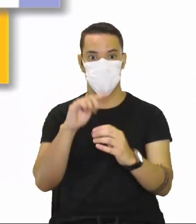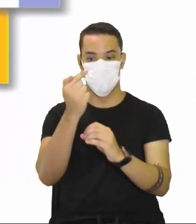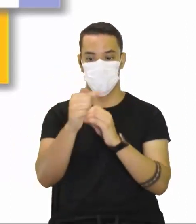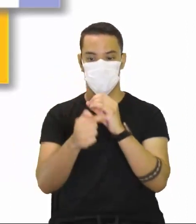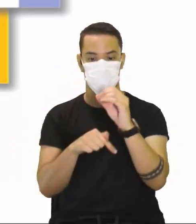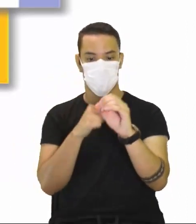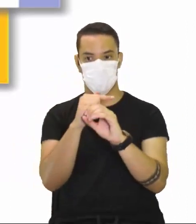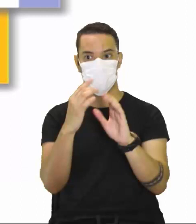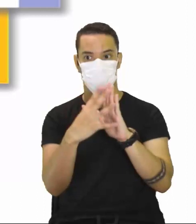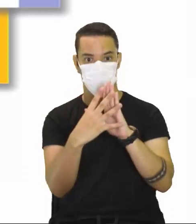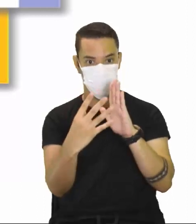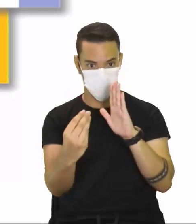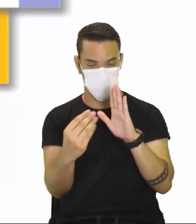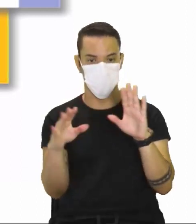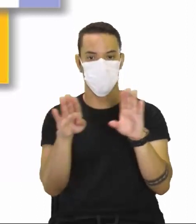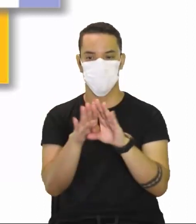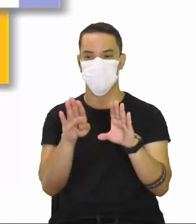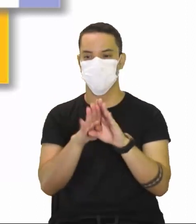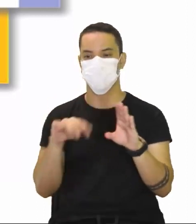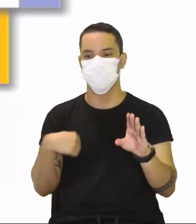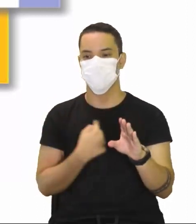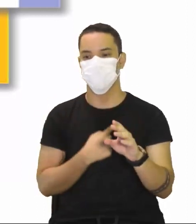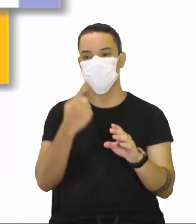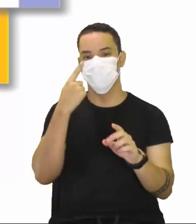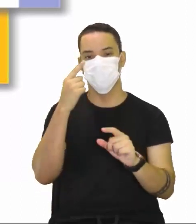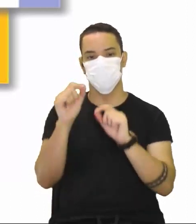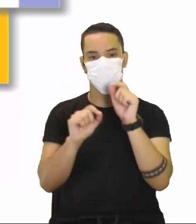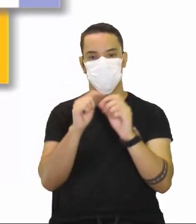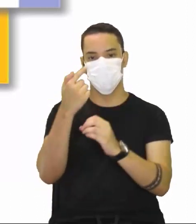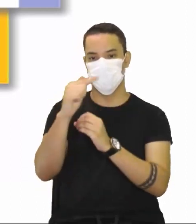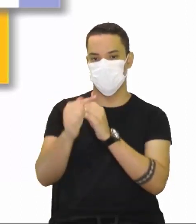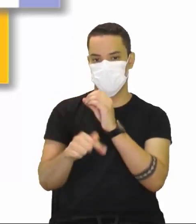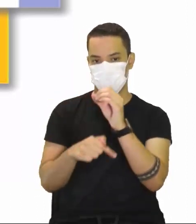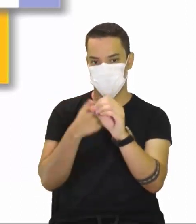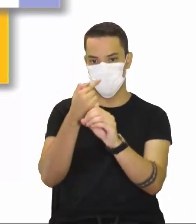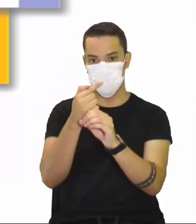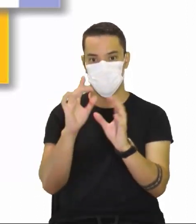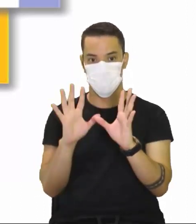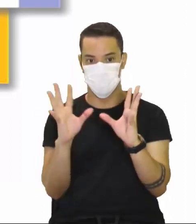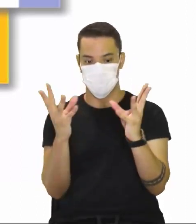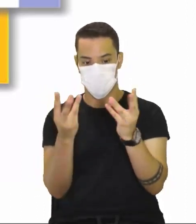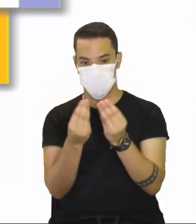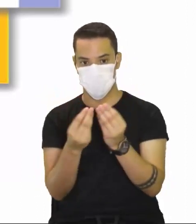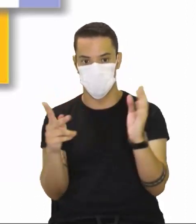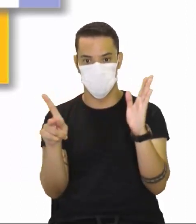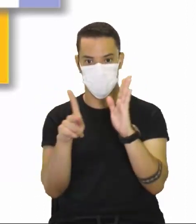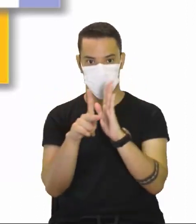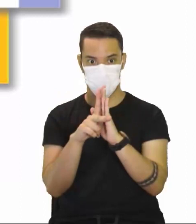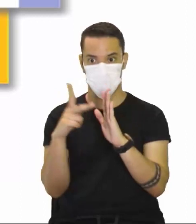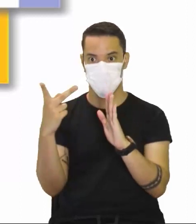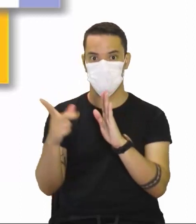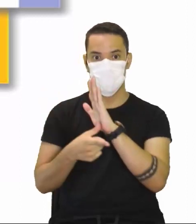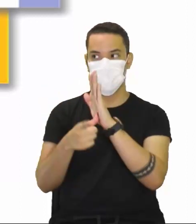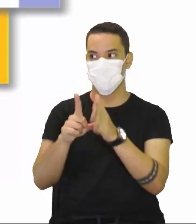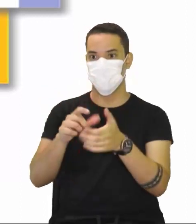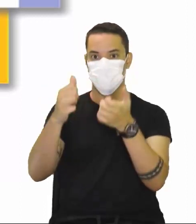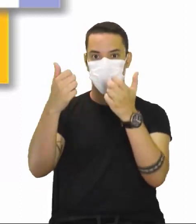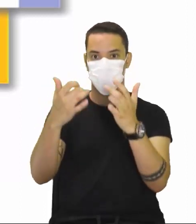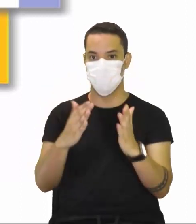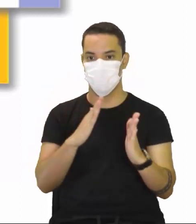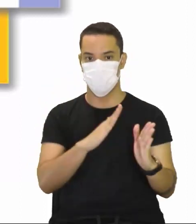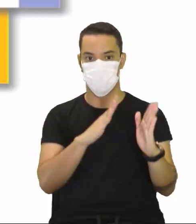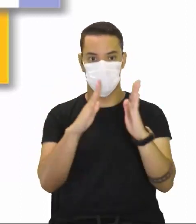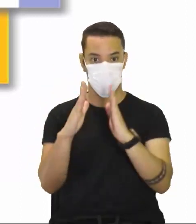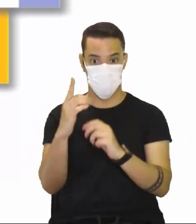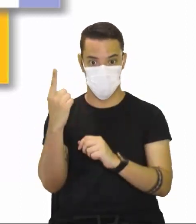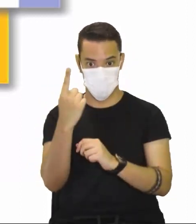atômicos. Entre eles, nós vamos ver também o átomo e suas partículas, que foram ministrados lá na parte 1,